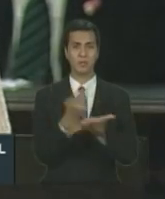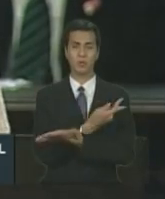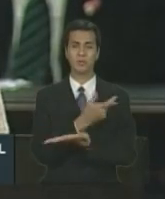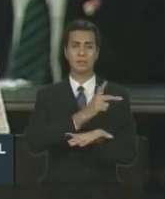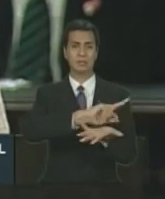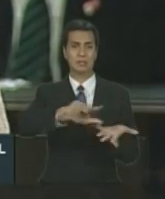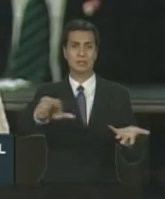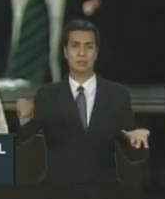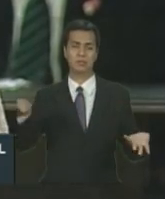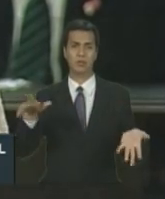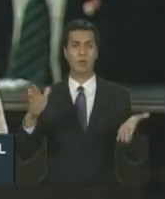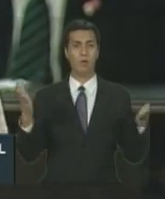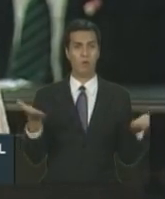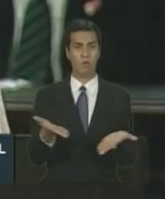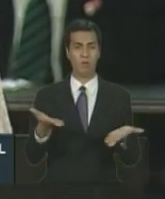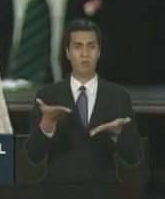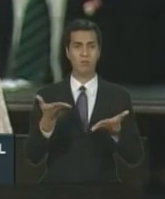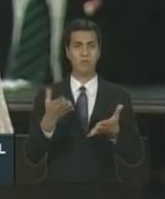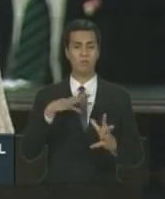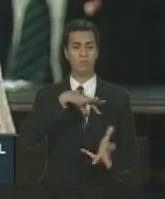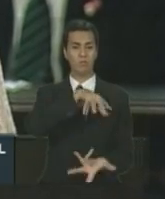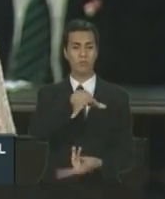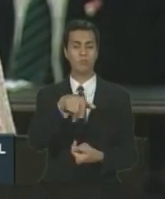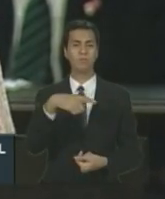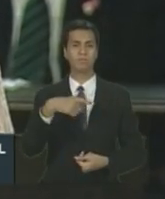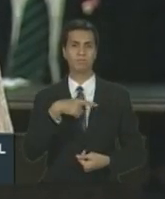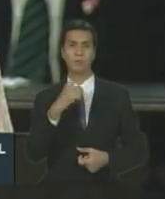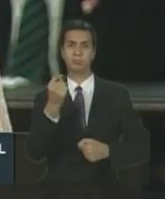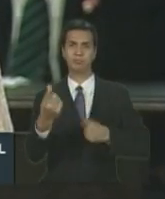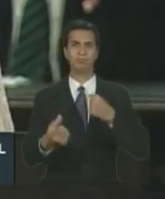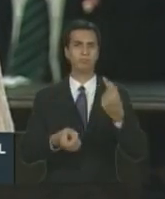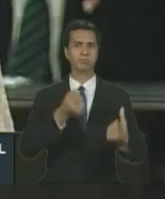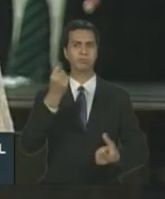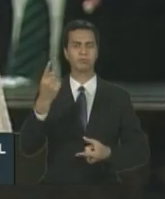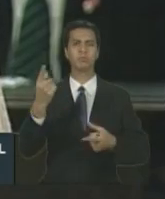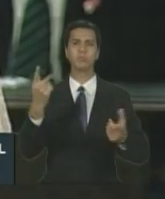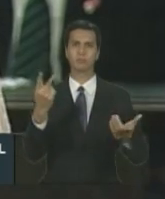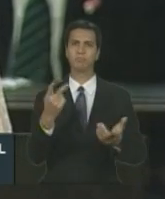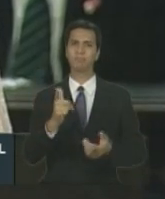na humanidade há várias manifestações nesse sentido.